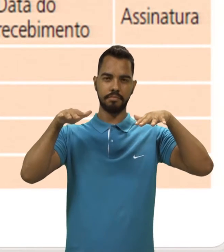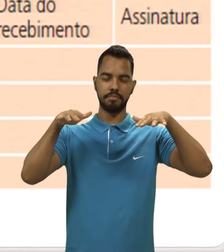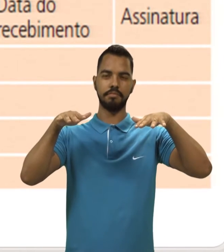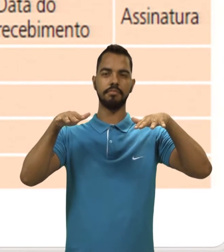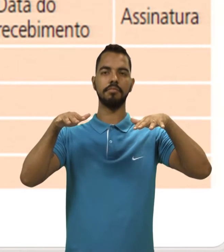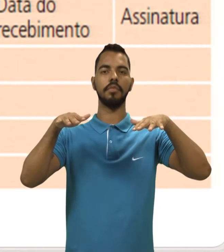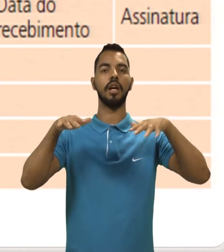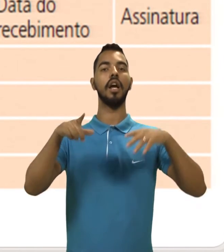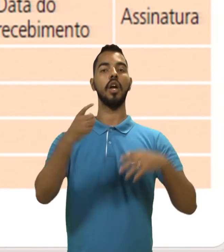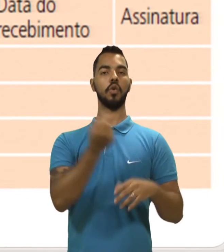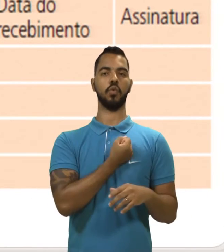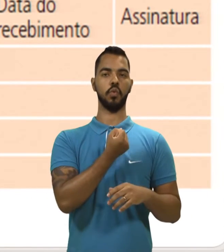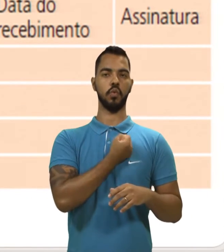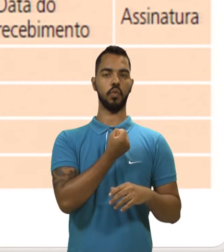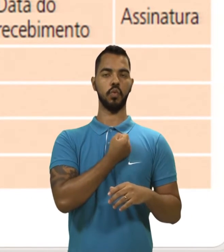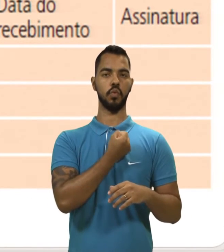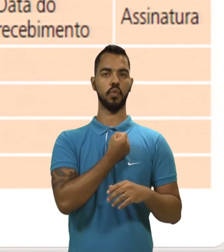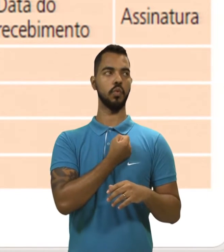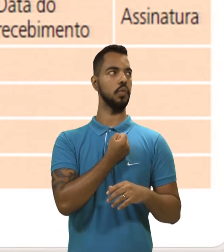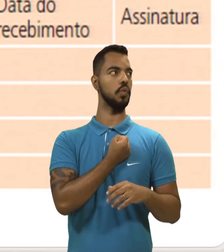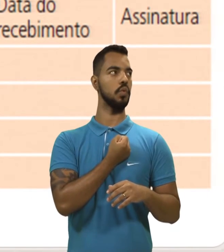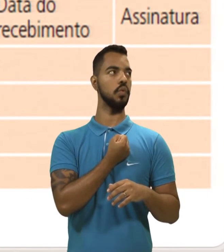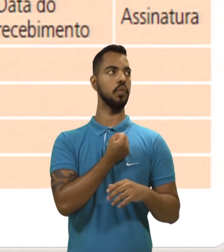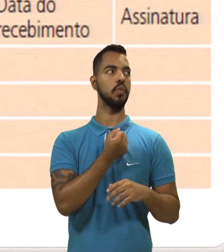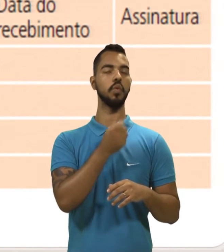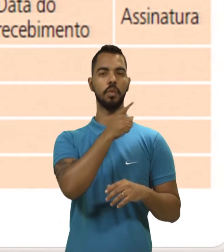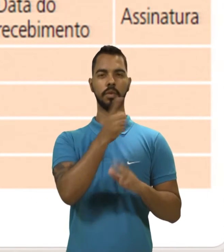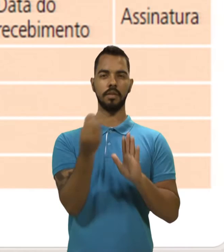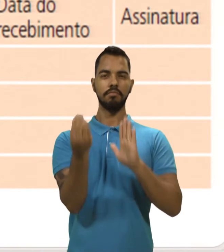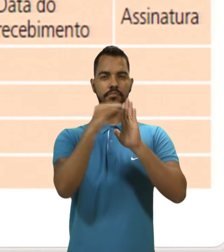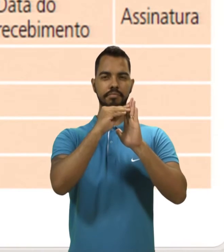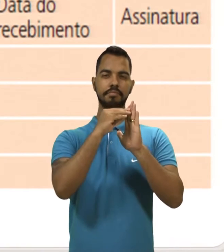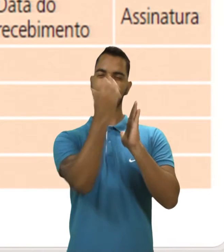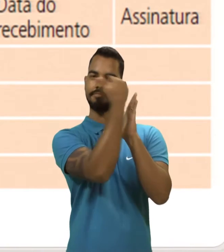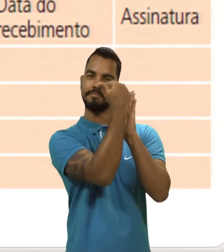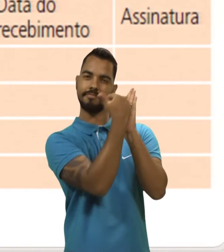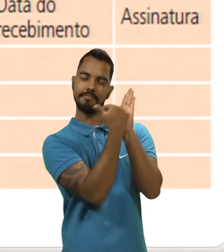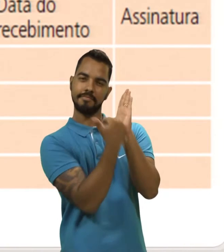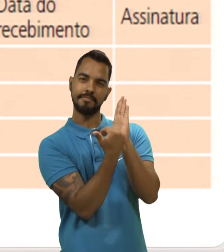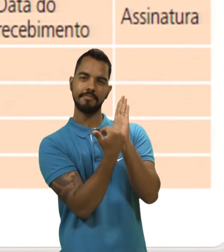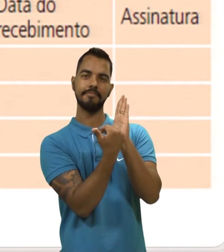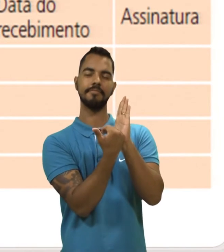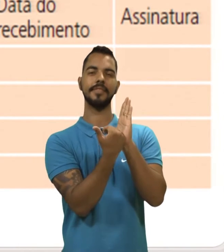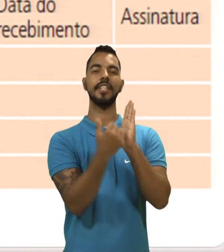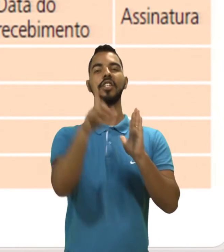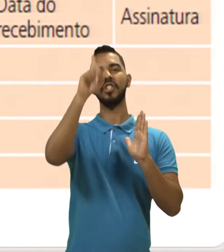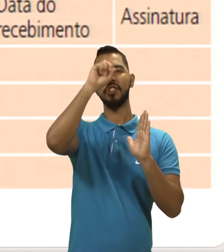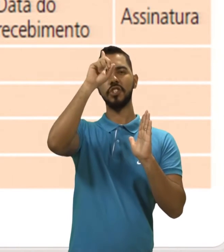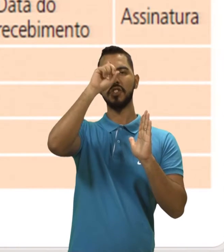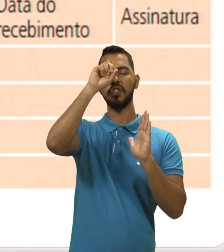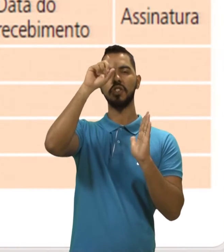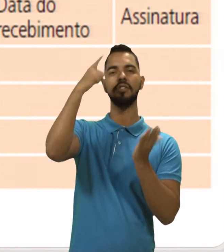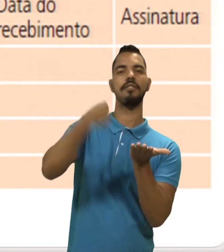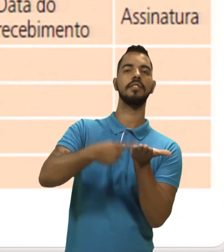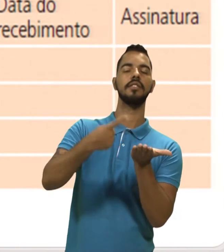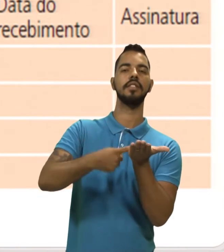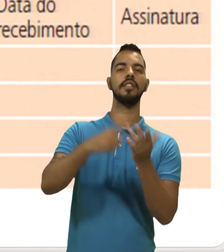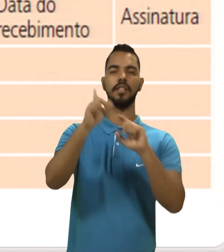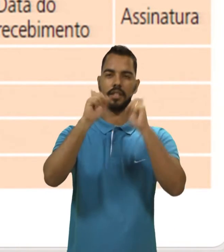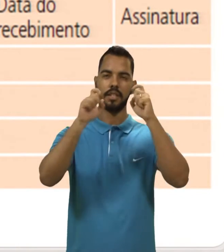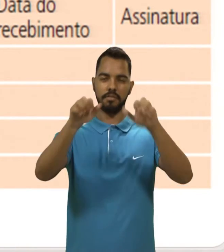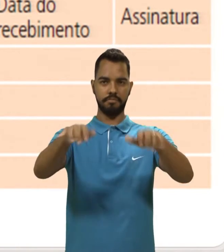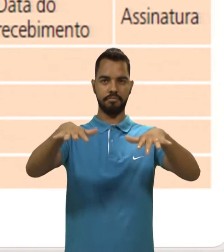Aí aqui temos que colocar o número e o dia que foi realizado. O nome